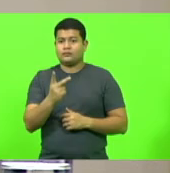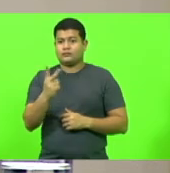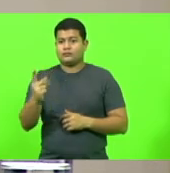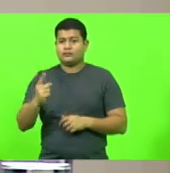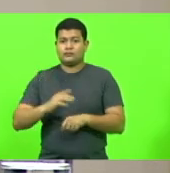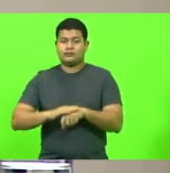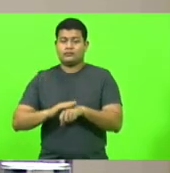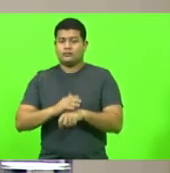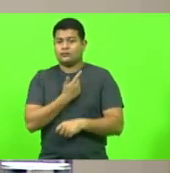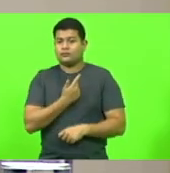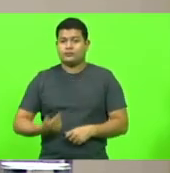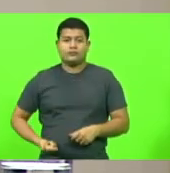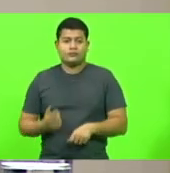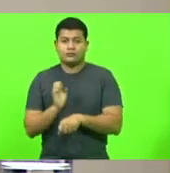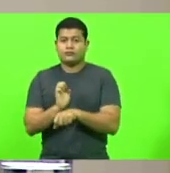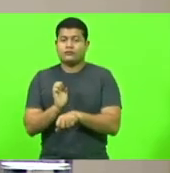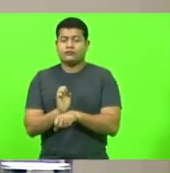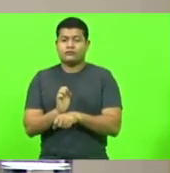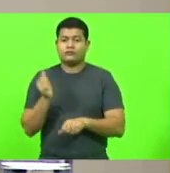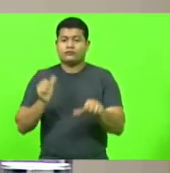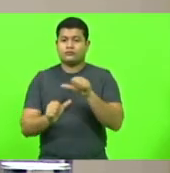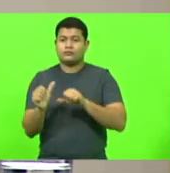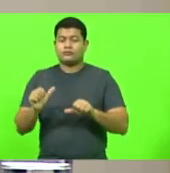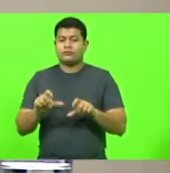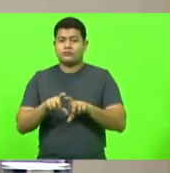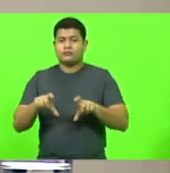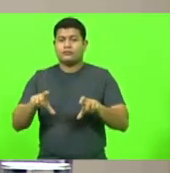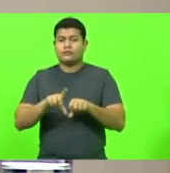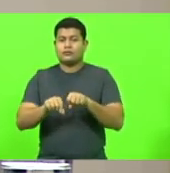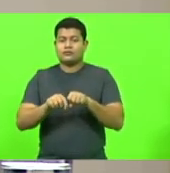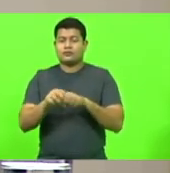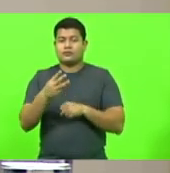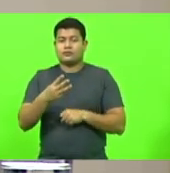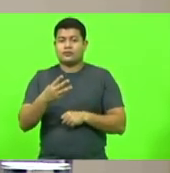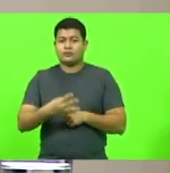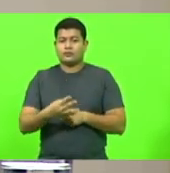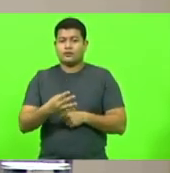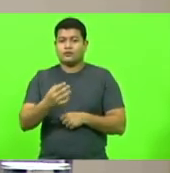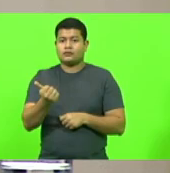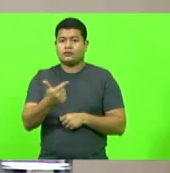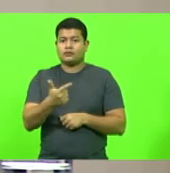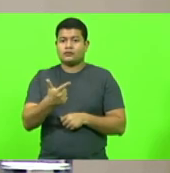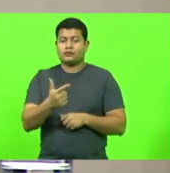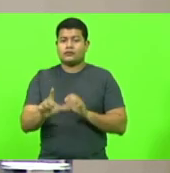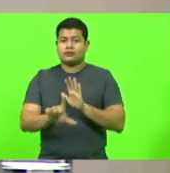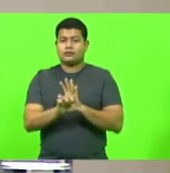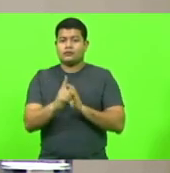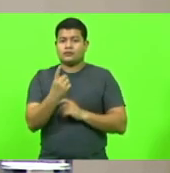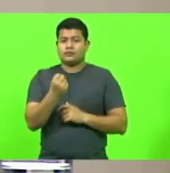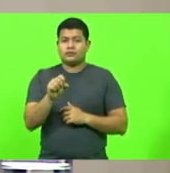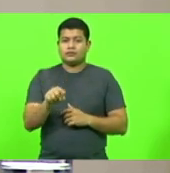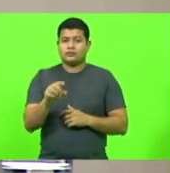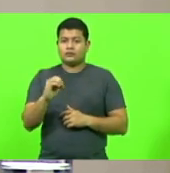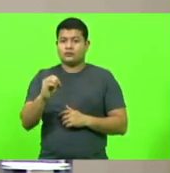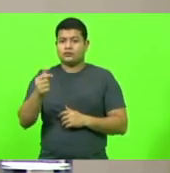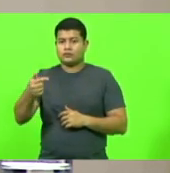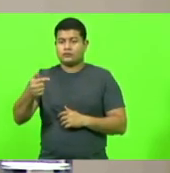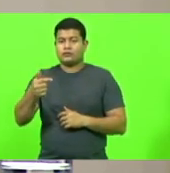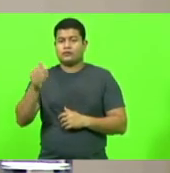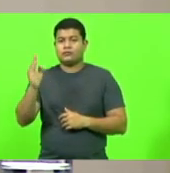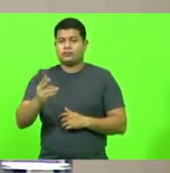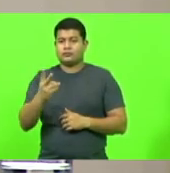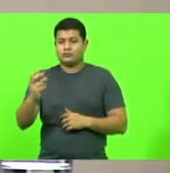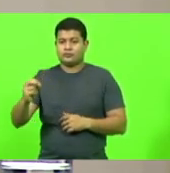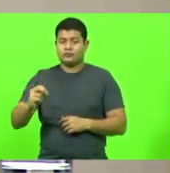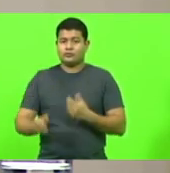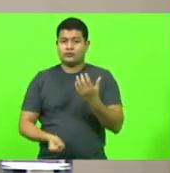Governo do Estado. Altera os artigos 3º, 4º e 12 da Lei 18.007 de 2020, que estabelece